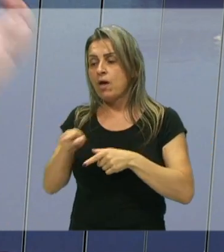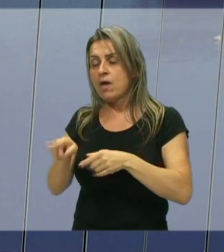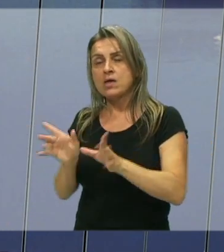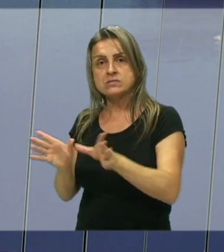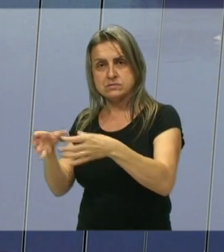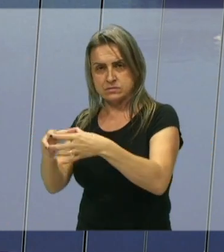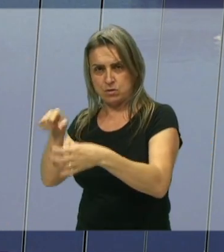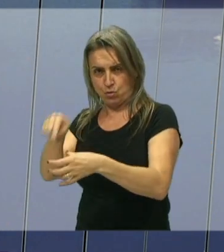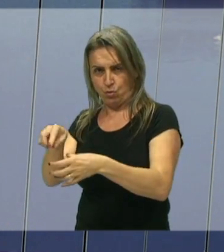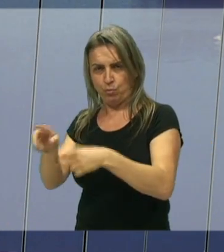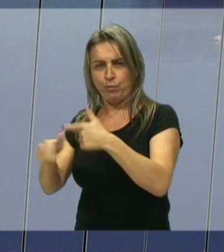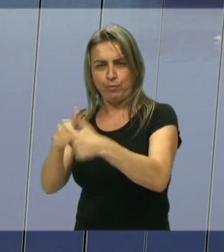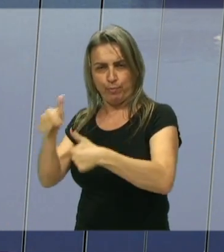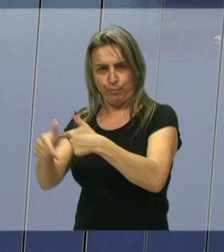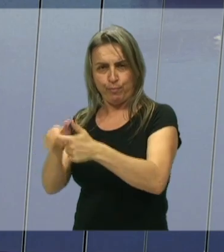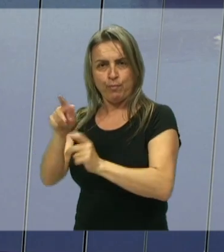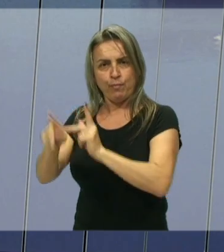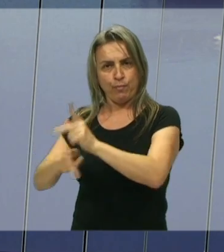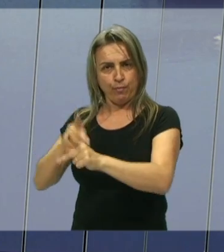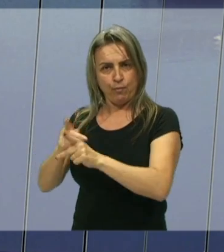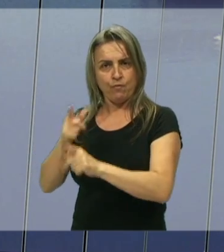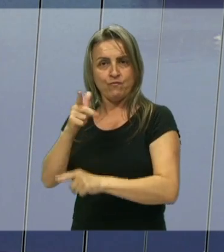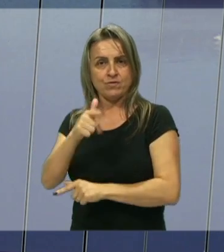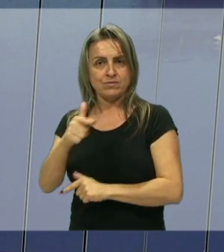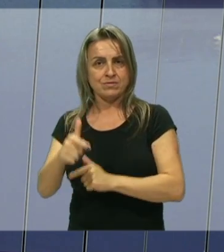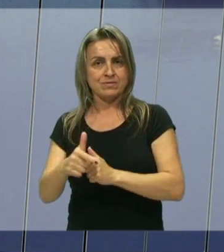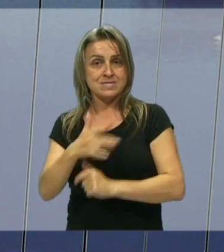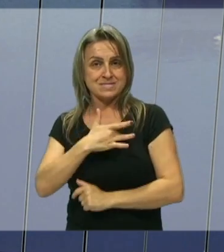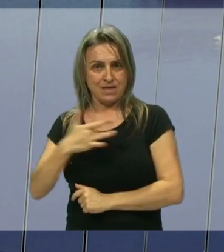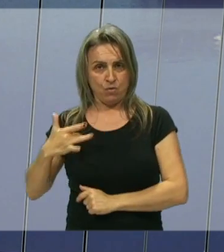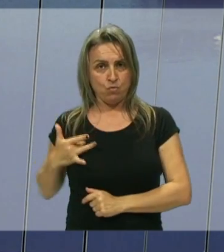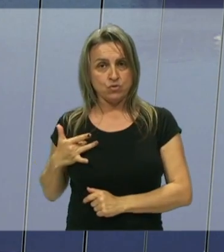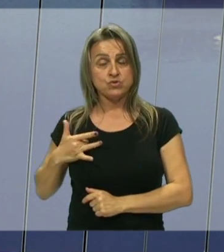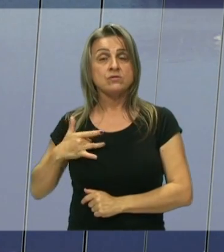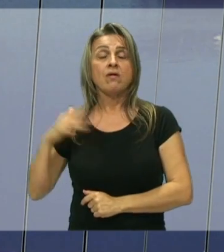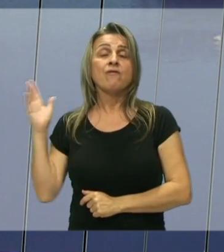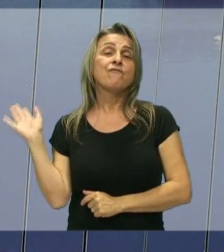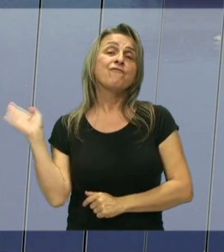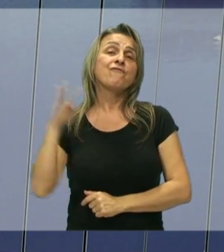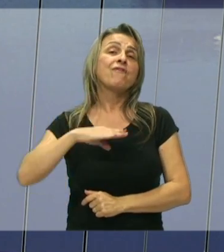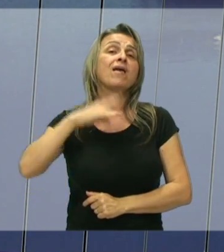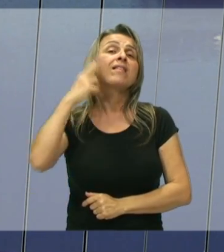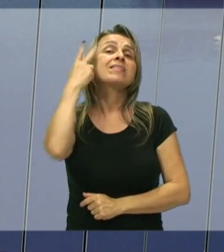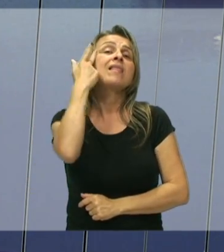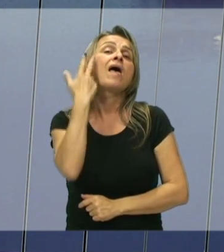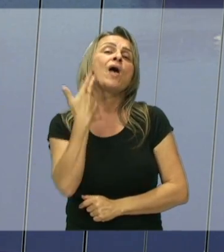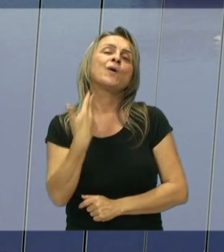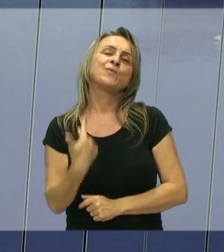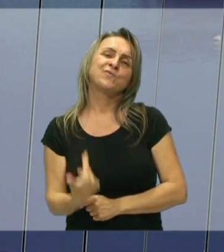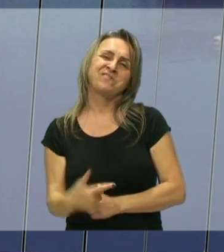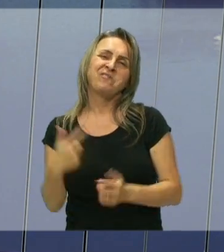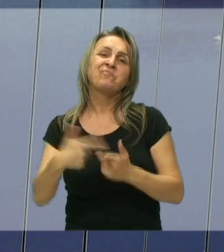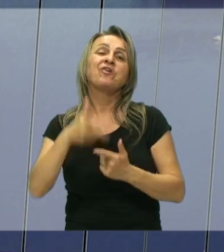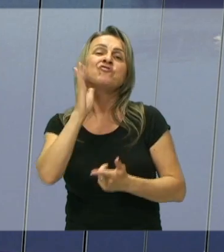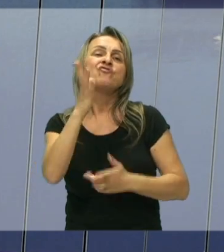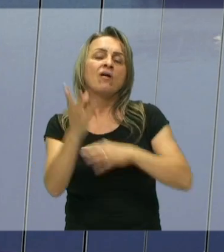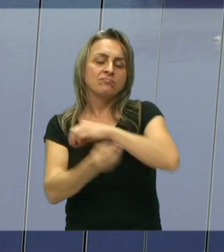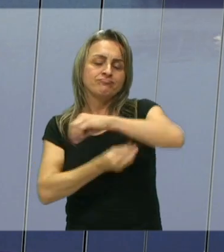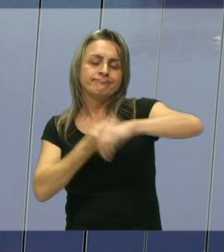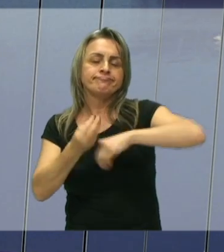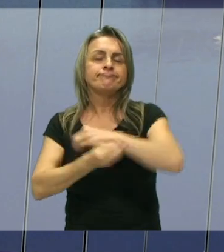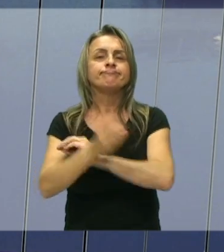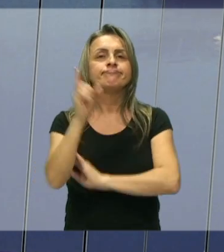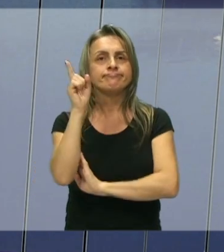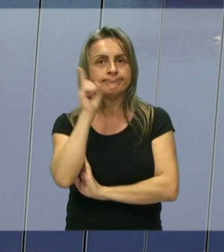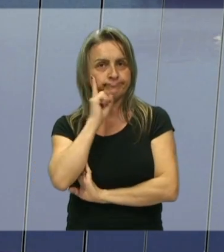ele vem naturalmente para as conferências, porque eles estão envolvidos diariamente. e daí nós